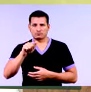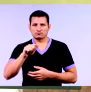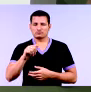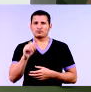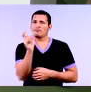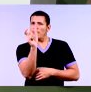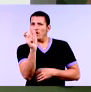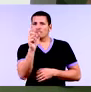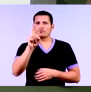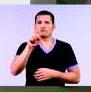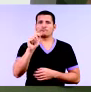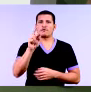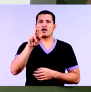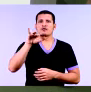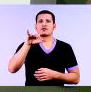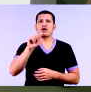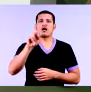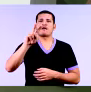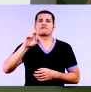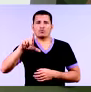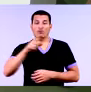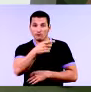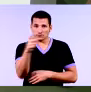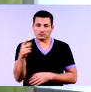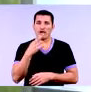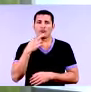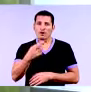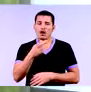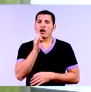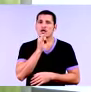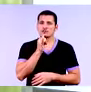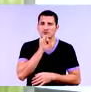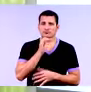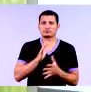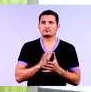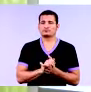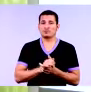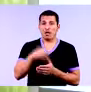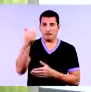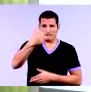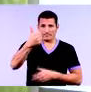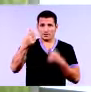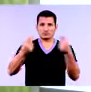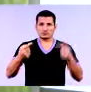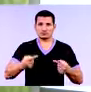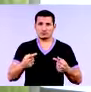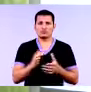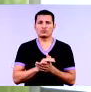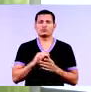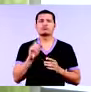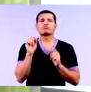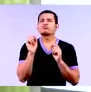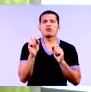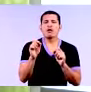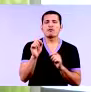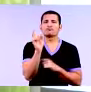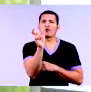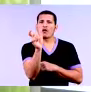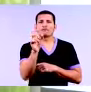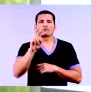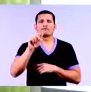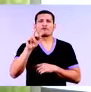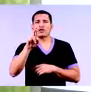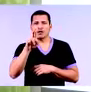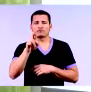foi pedido para os alunos citarem exemplos. Isso. Essa primeira questão sobre o que é uma variável foi aquele primeiro